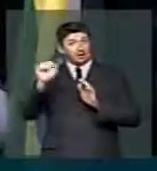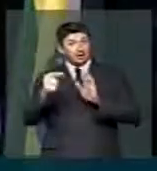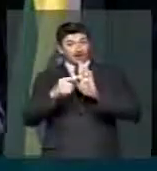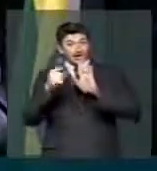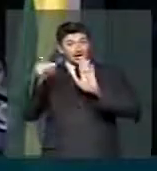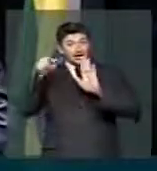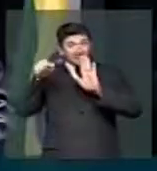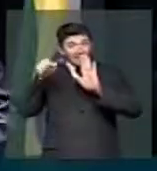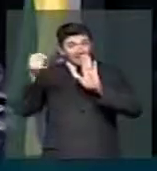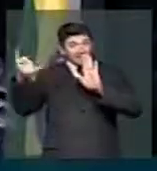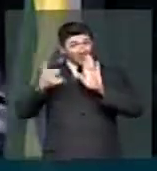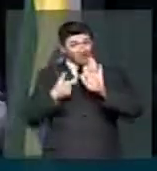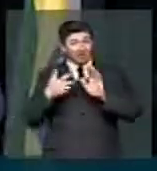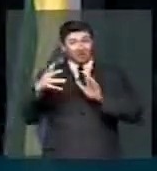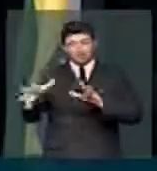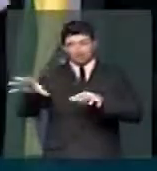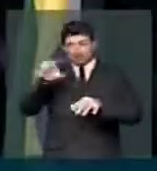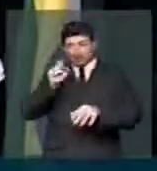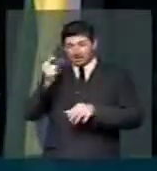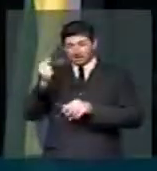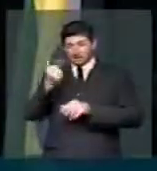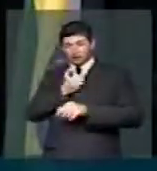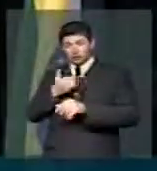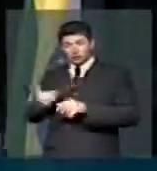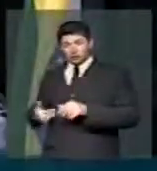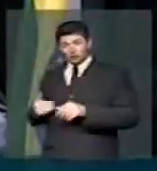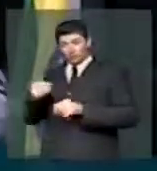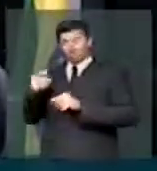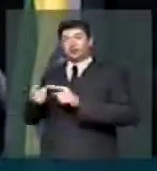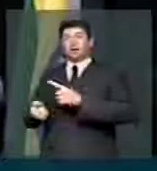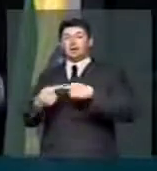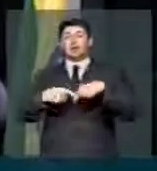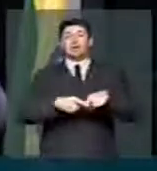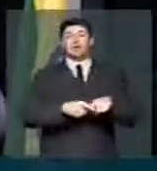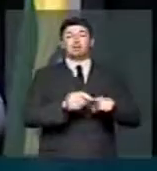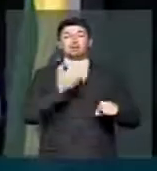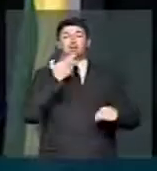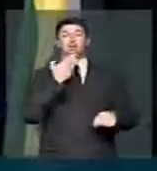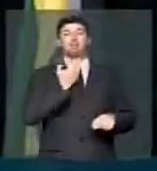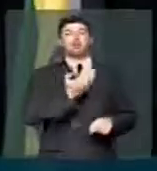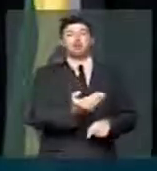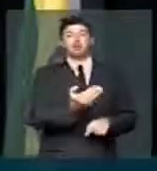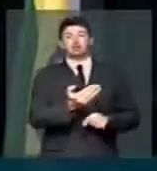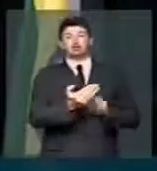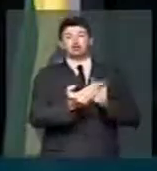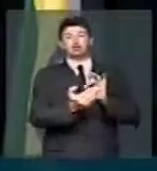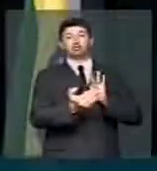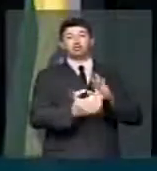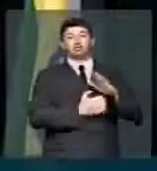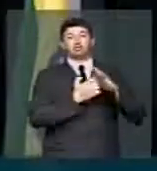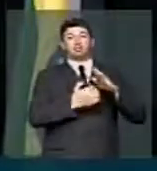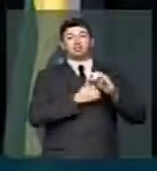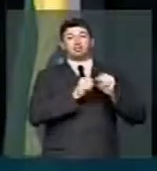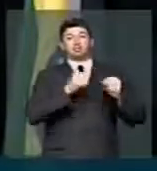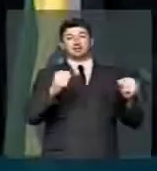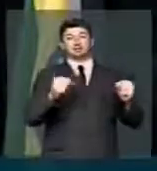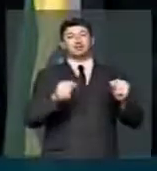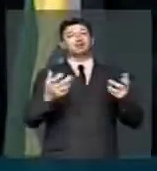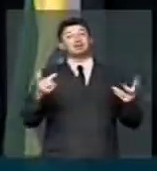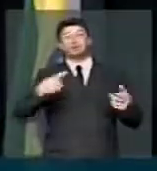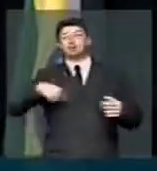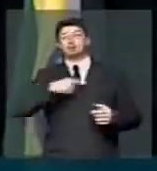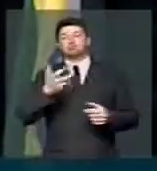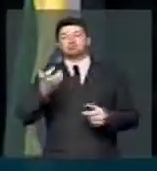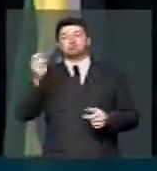está nos informando que ele pega o dinheiro do Tesouro e só empresta, ou prioritariamente empresta, para os grandes. O que nós